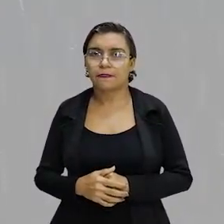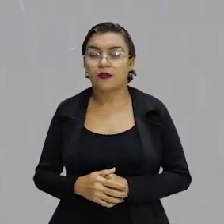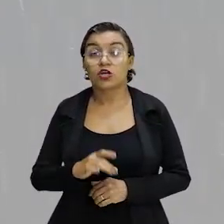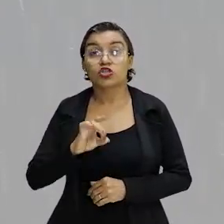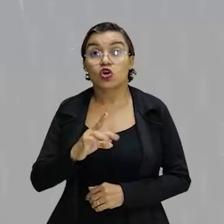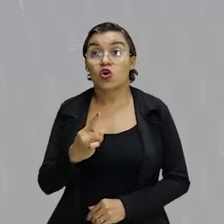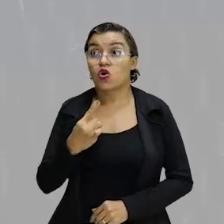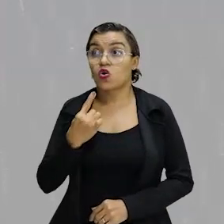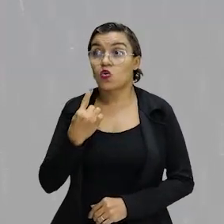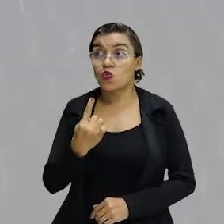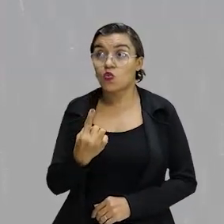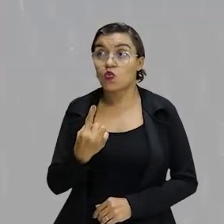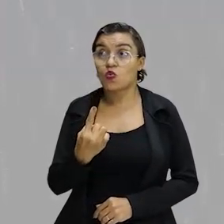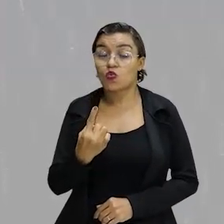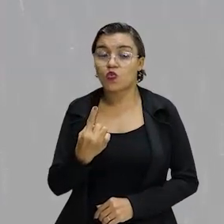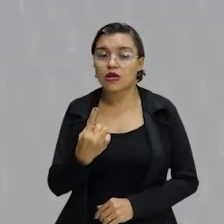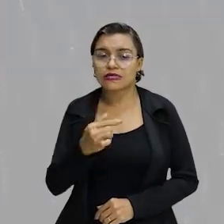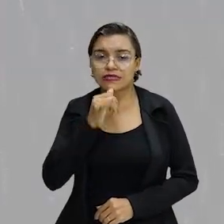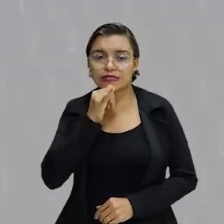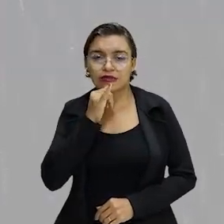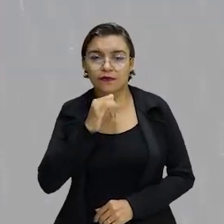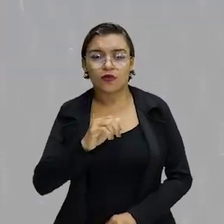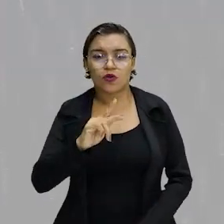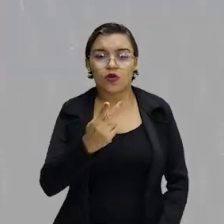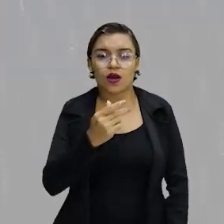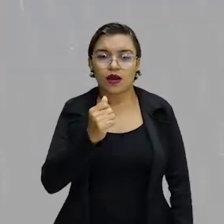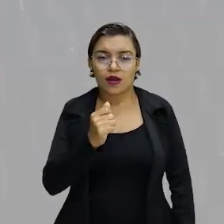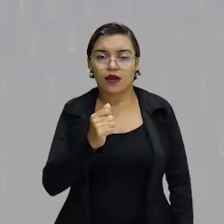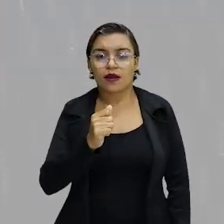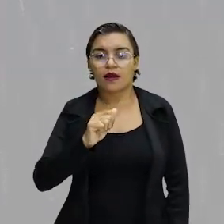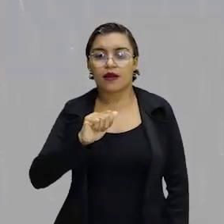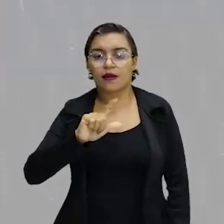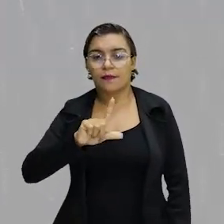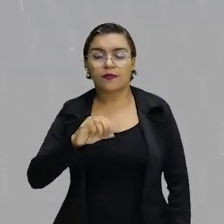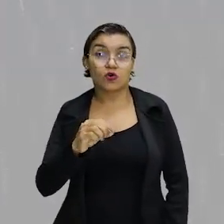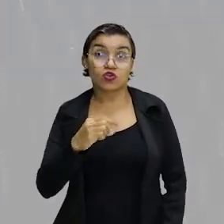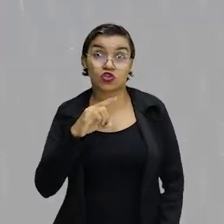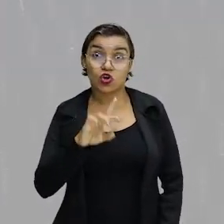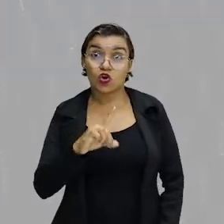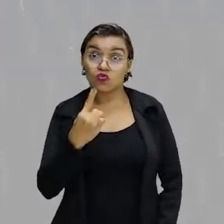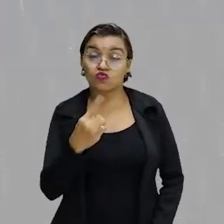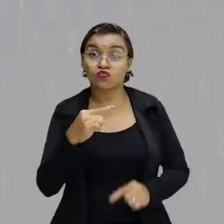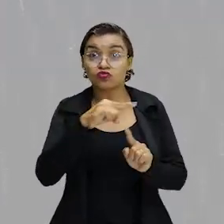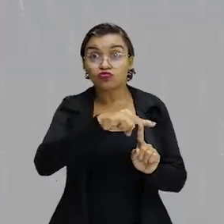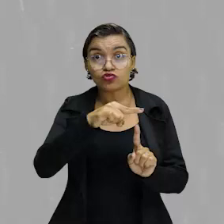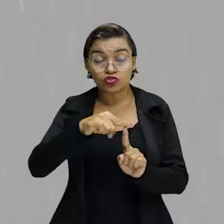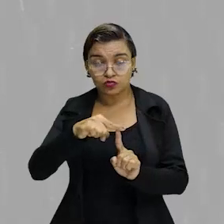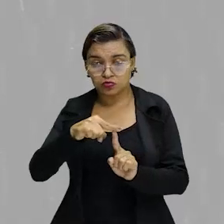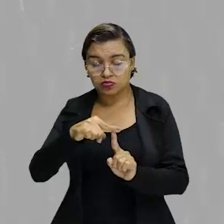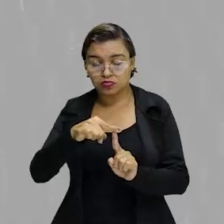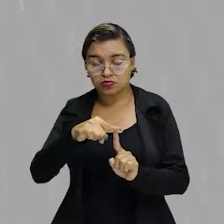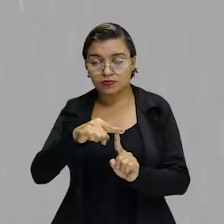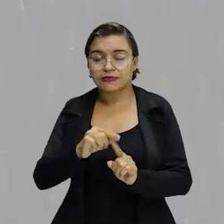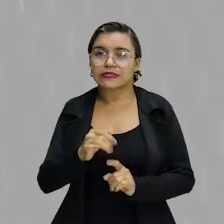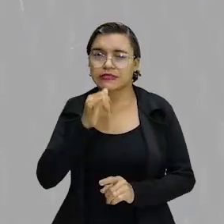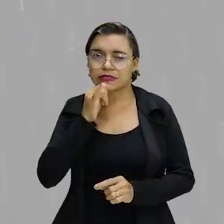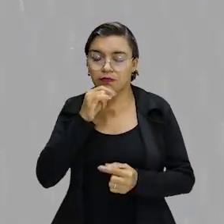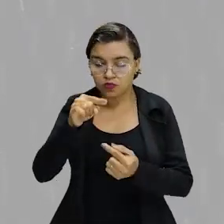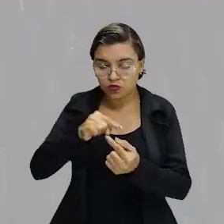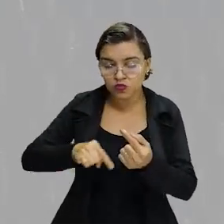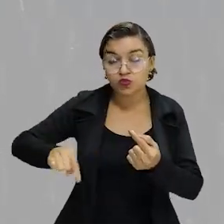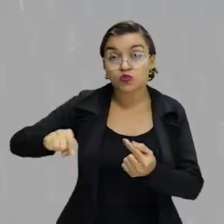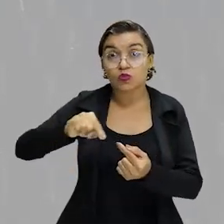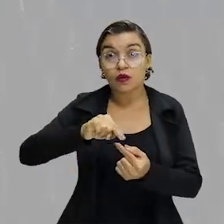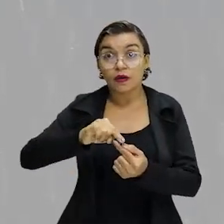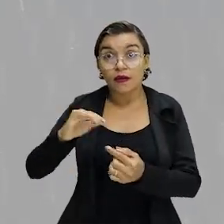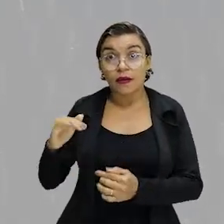tipo de indivíduo com relação ao seu nível de ploidia. Como assim? Ou nesse ciclo o indivíduo adulto